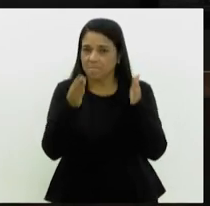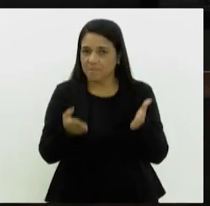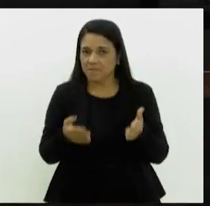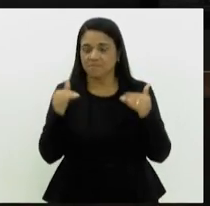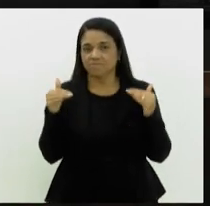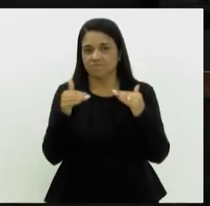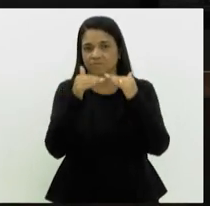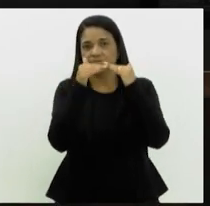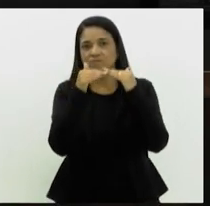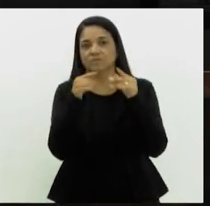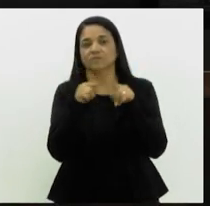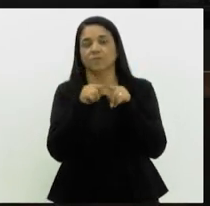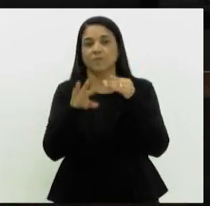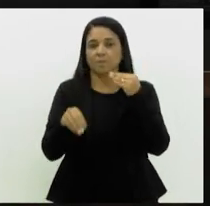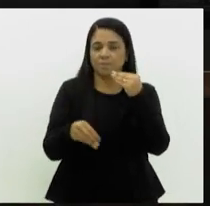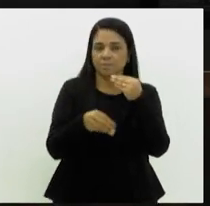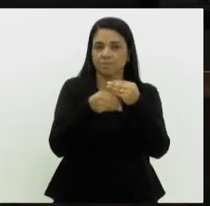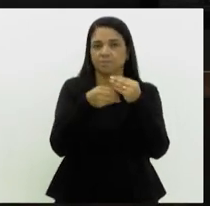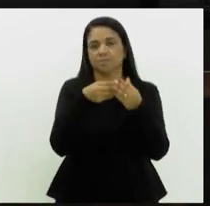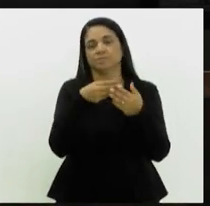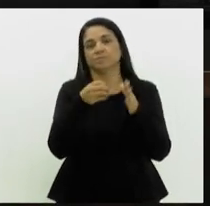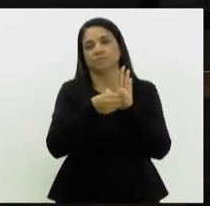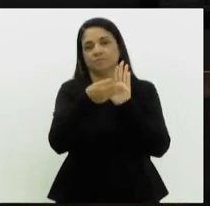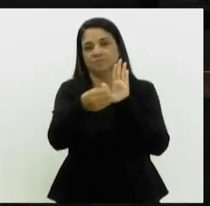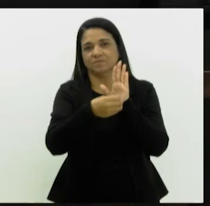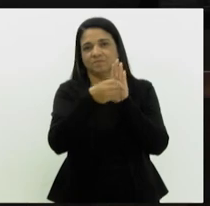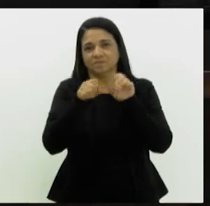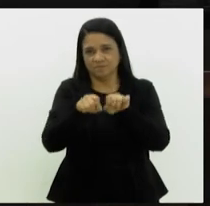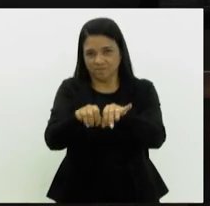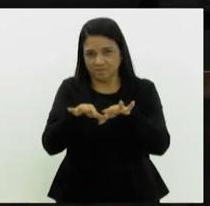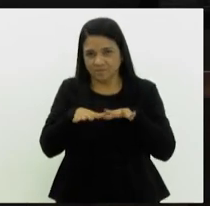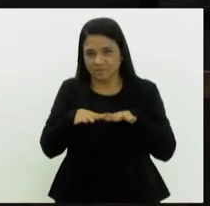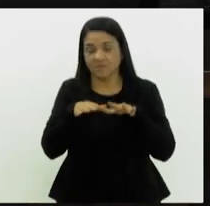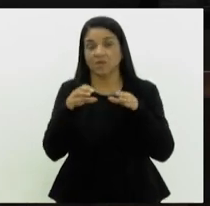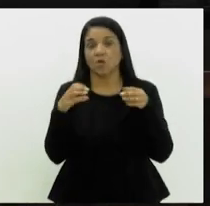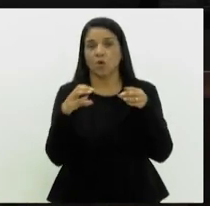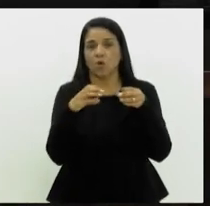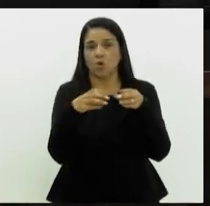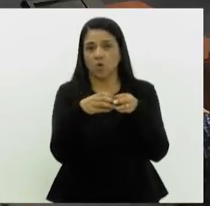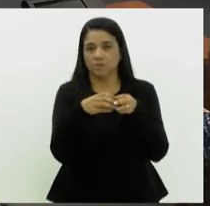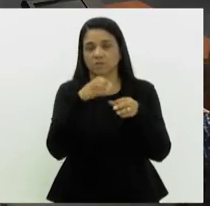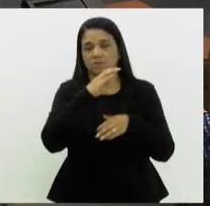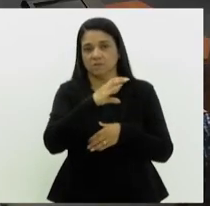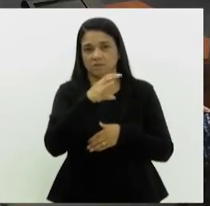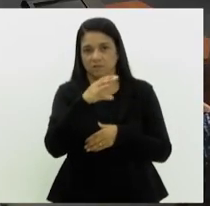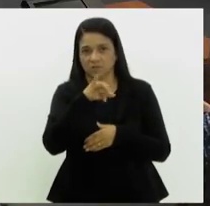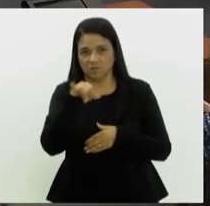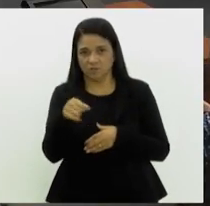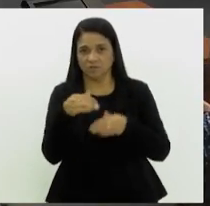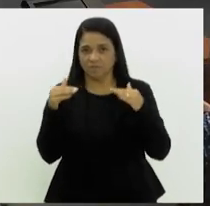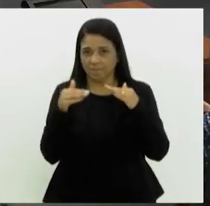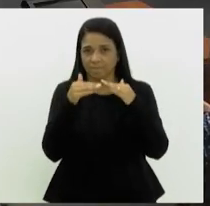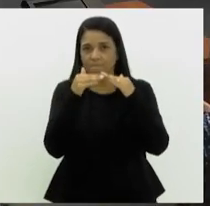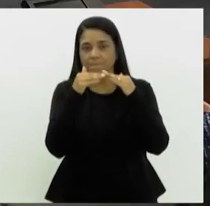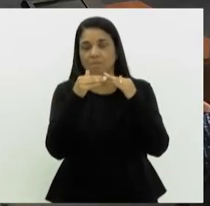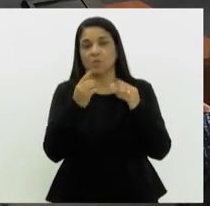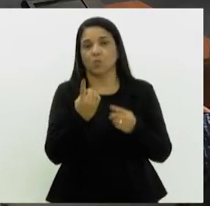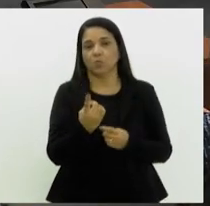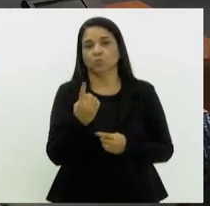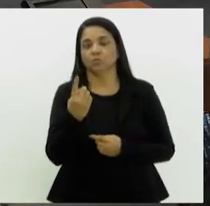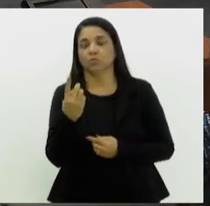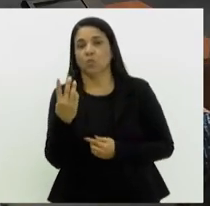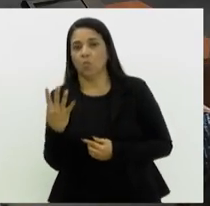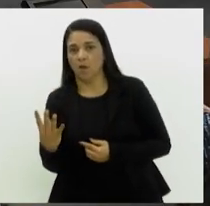Novos pareceres às emendas de plenário das comissões de Constituição e Justiça favorável às emendas 1,